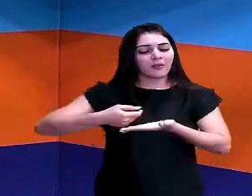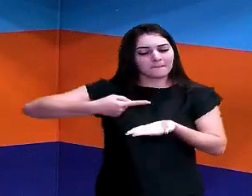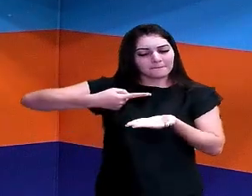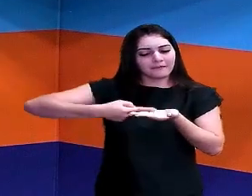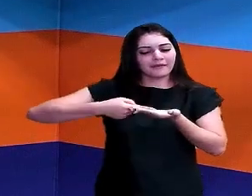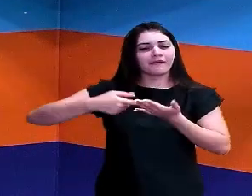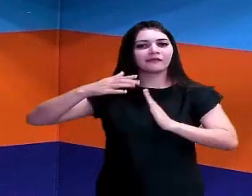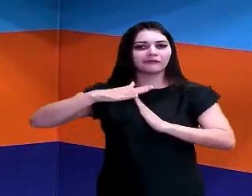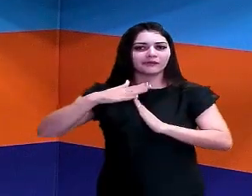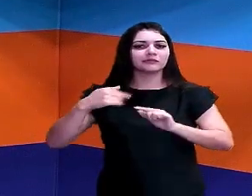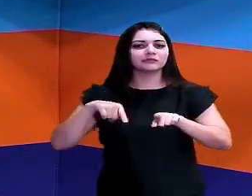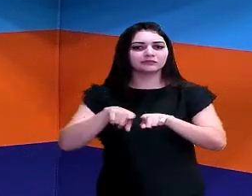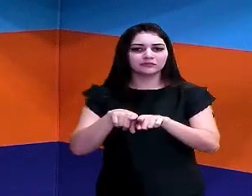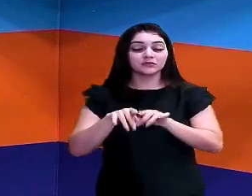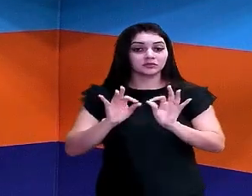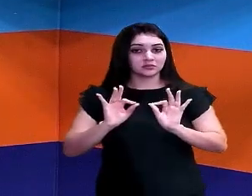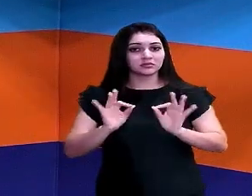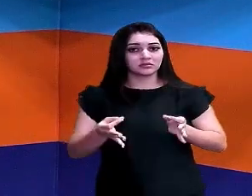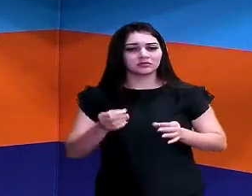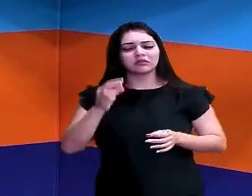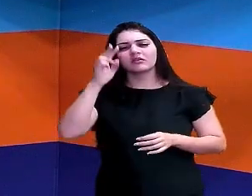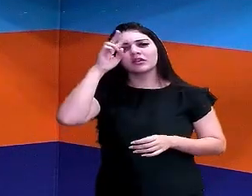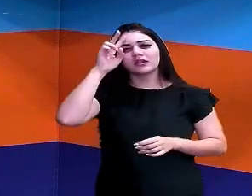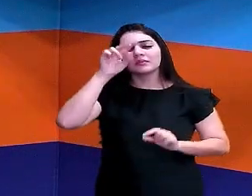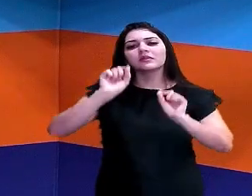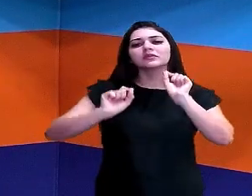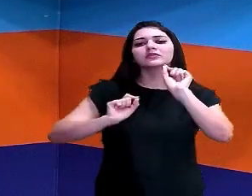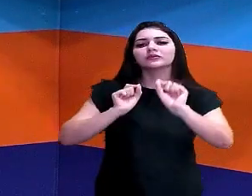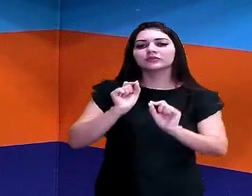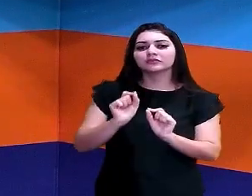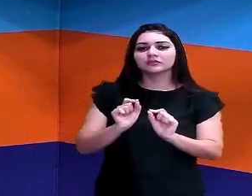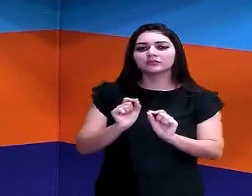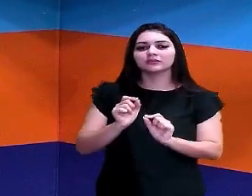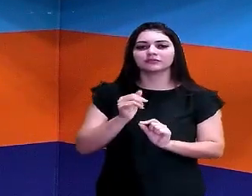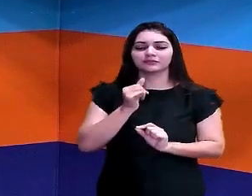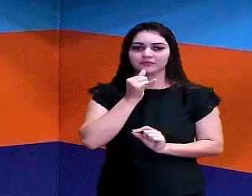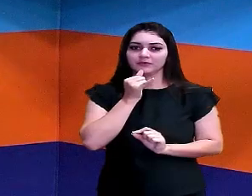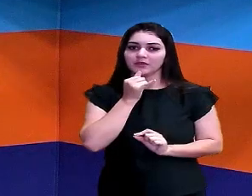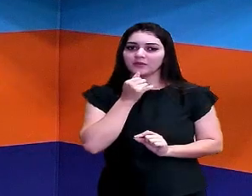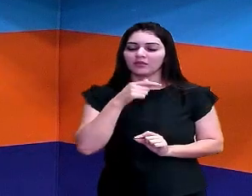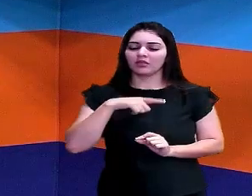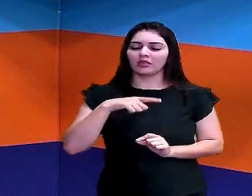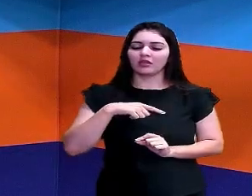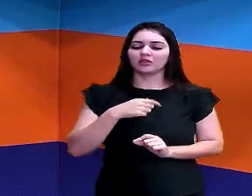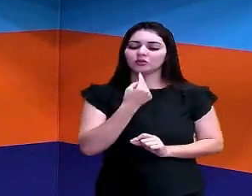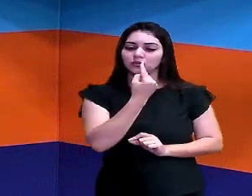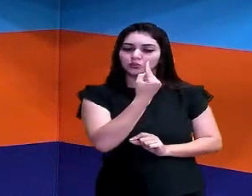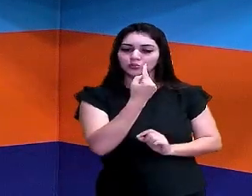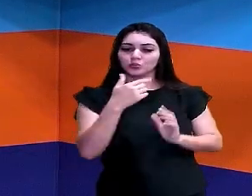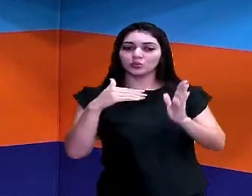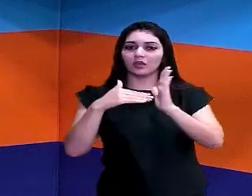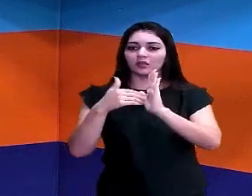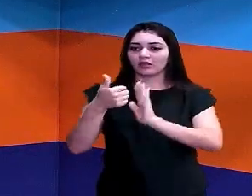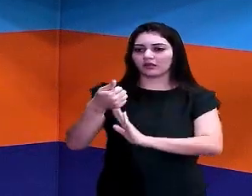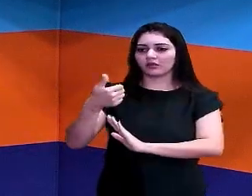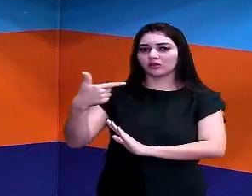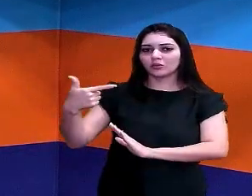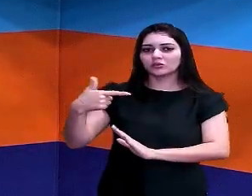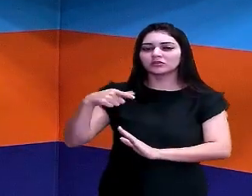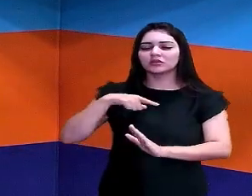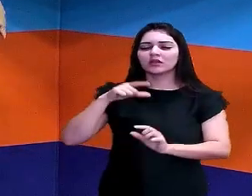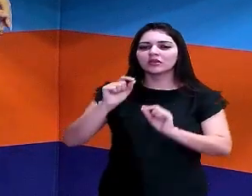certo? Lembrando, né, que aqui é do 12, né, de 1 a 12, e aqui ele vai